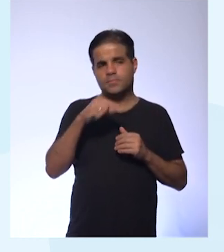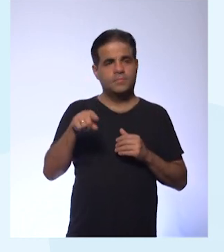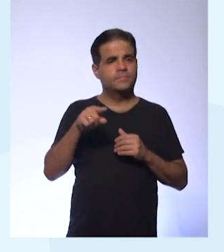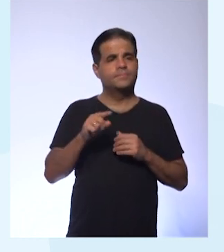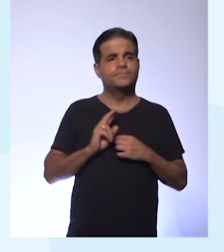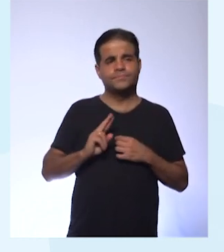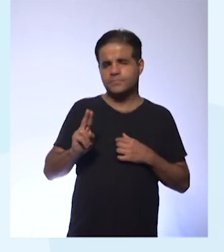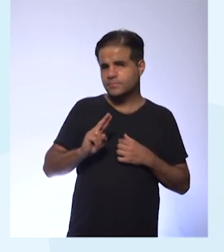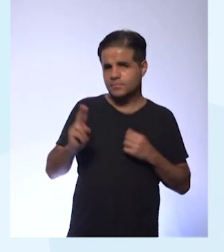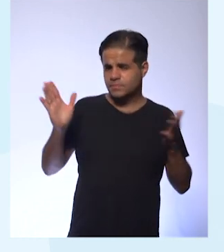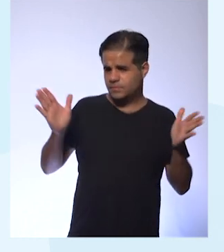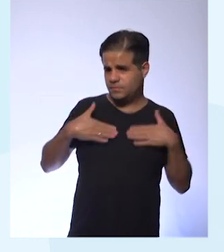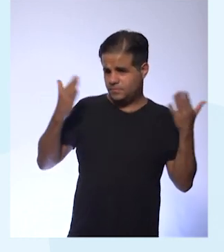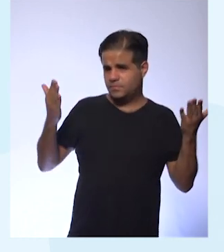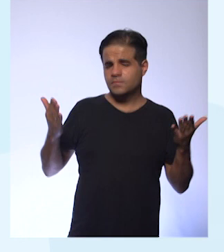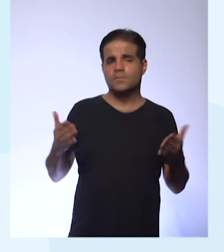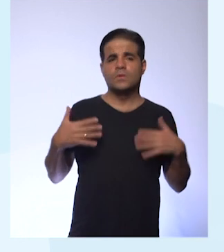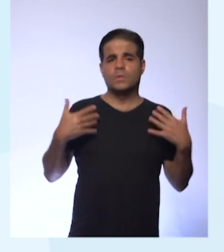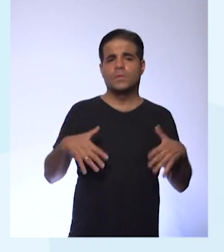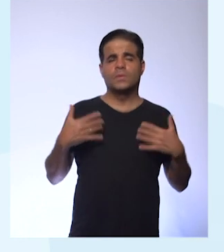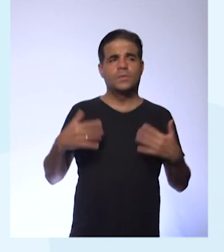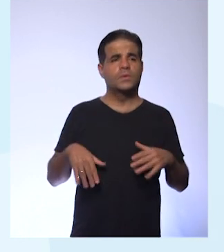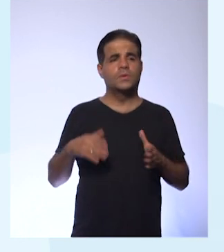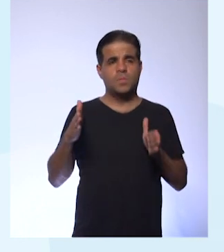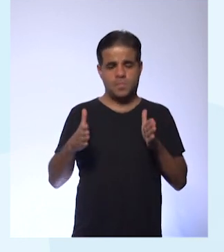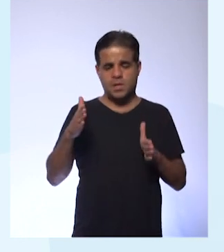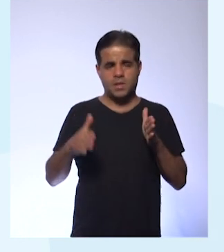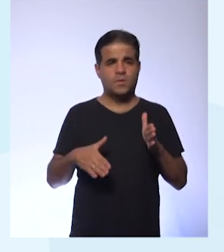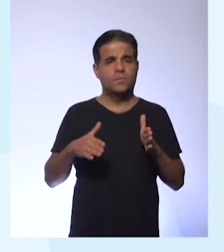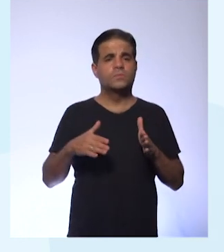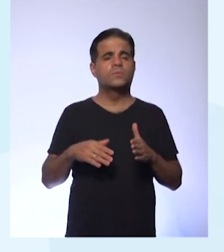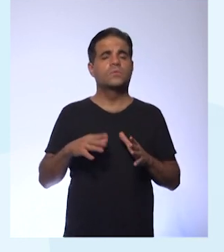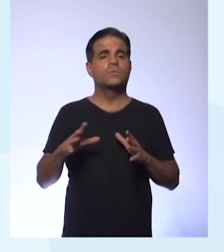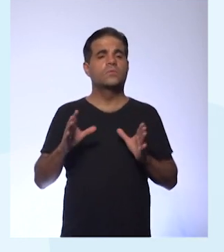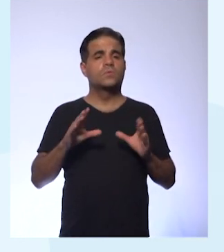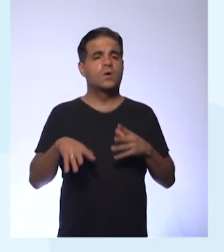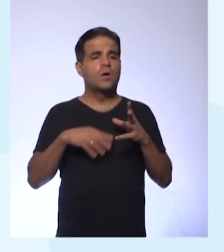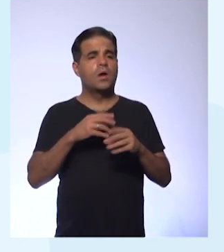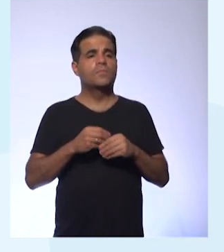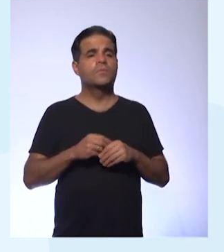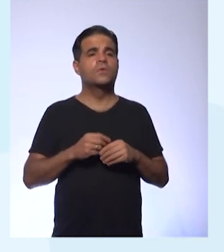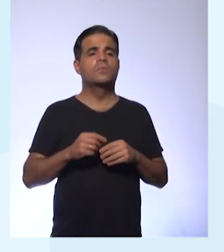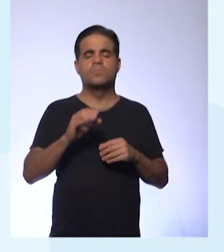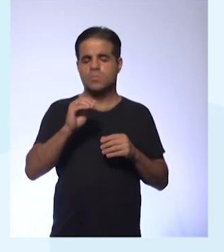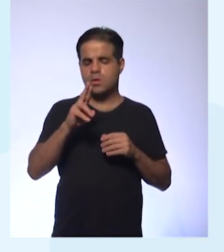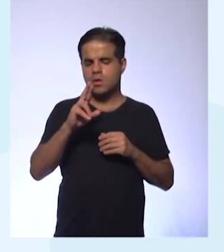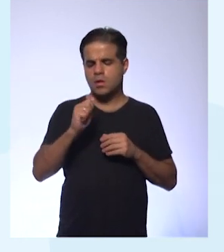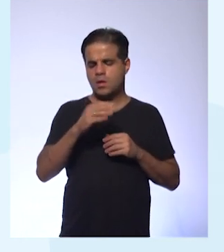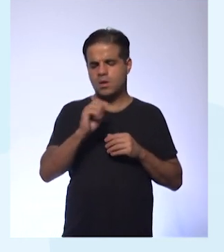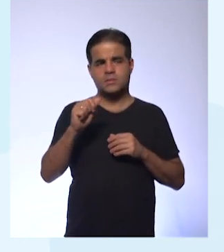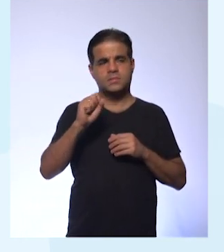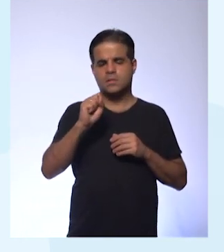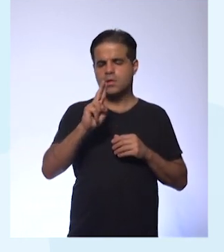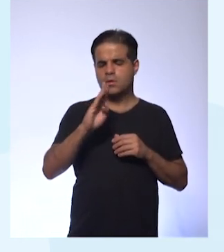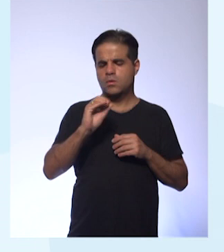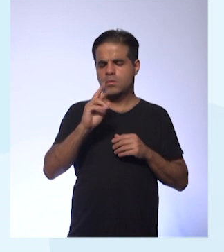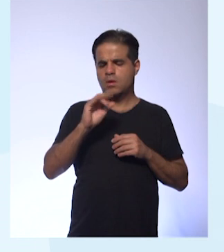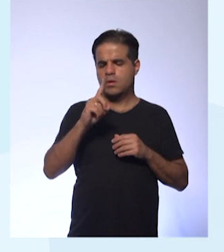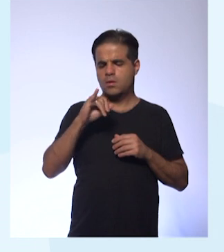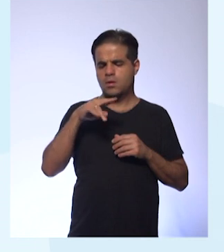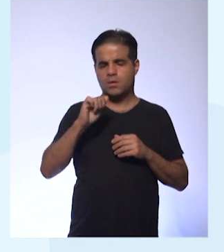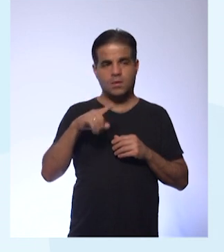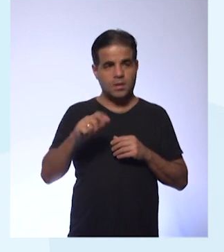Esse nome é que assusta, Andréia. O quê? Um período composto por oração